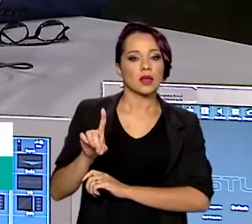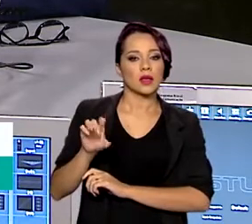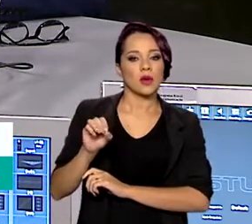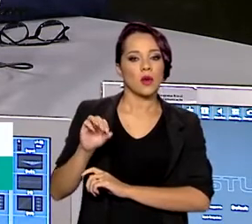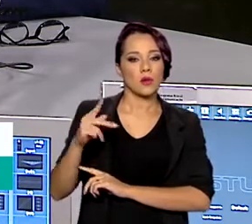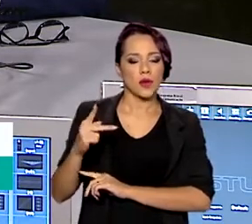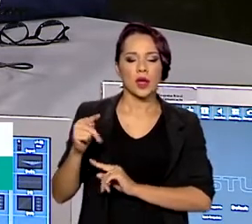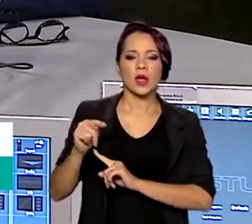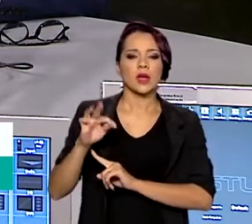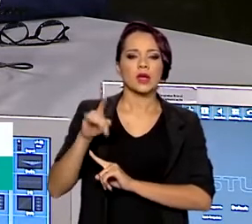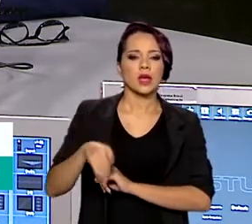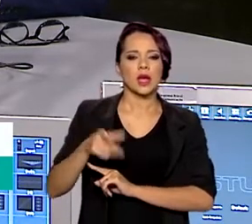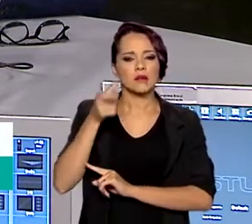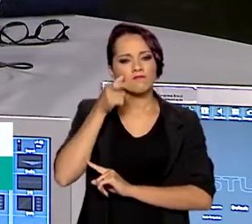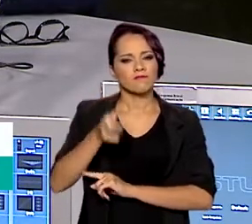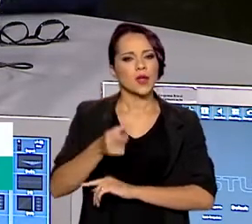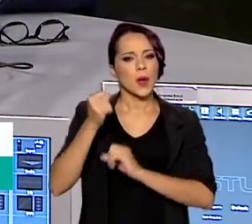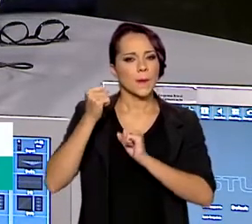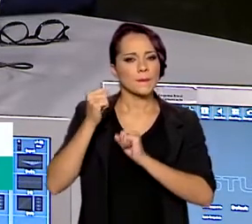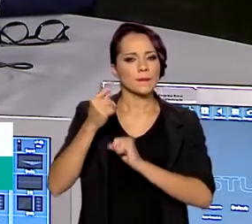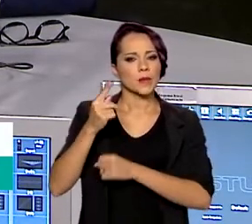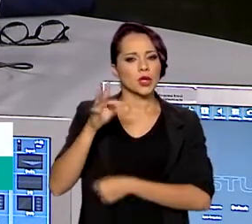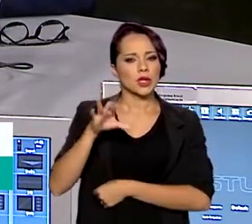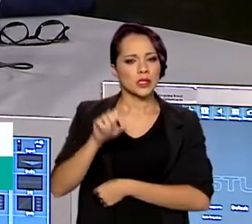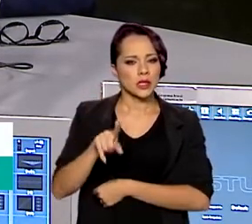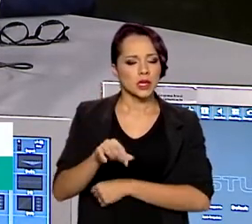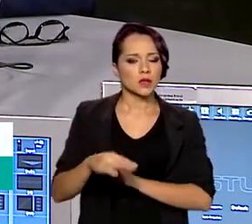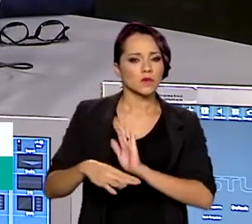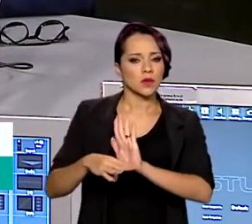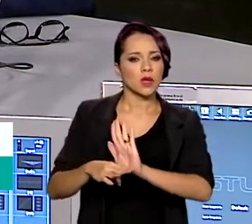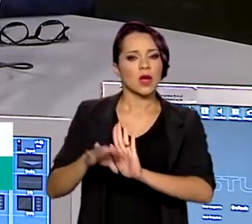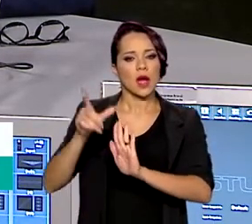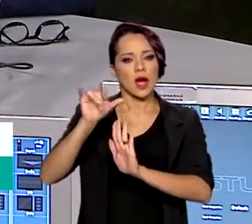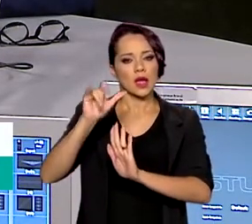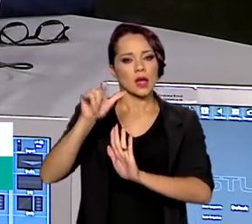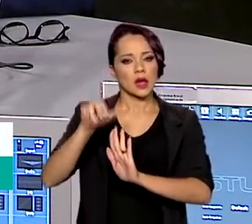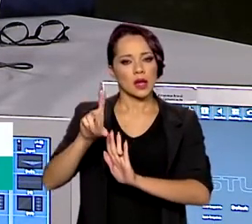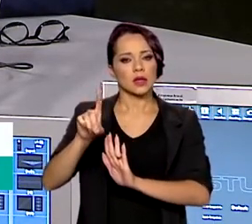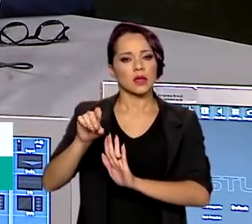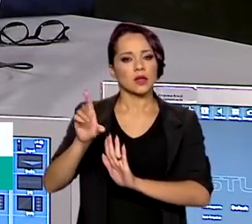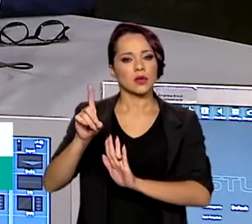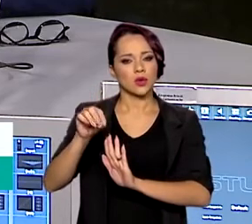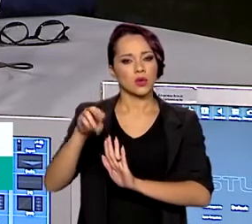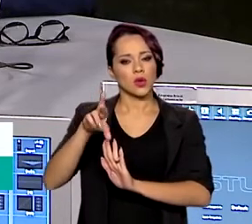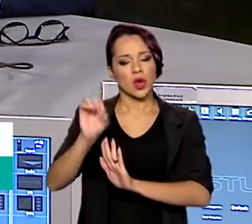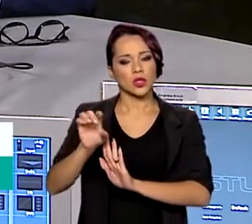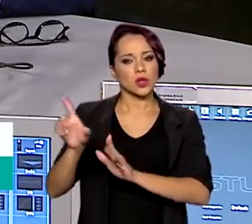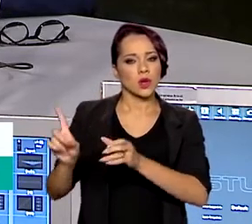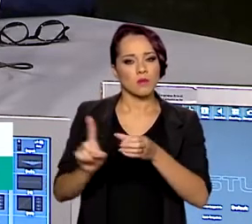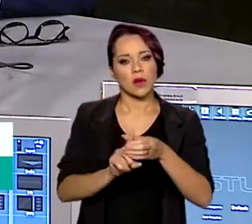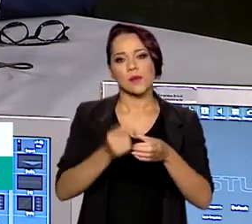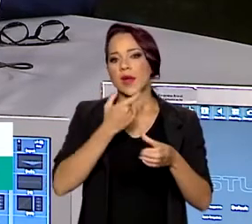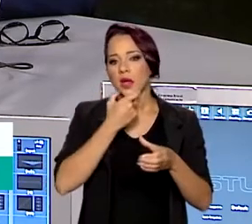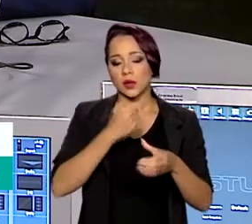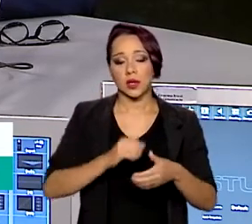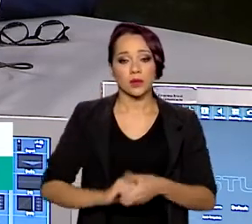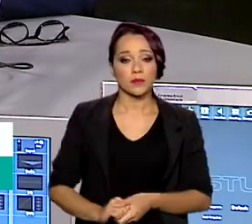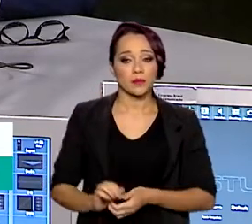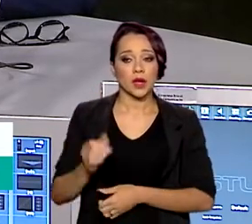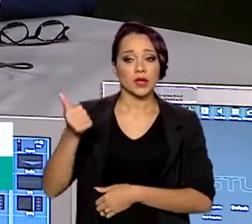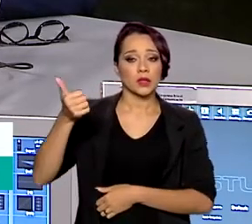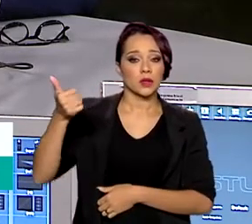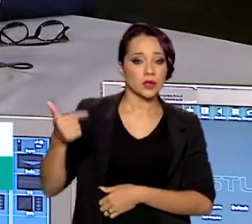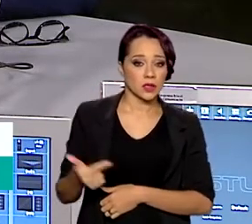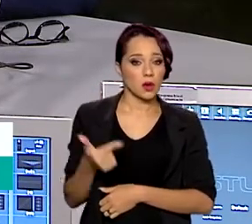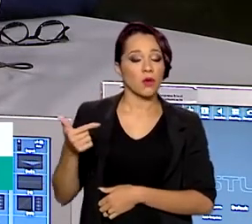uma legenda de tendência protestante favorável a manter a Irlanda do Norte como parte do Reino Unido. Eles estão em segundo lugar,